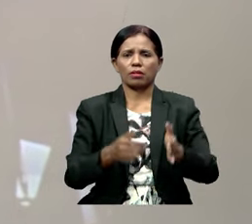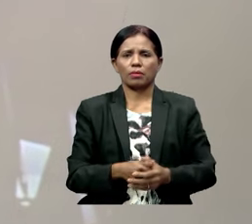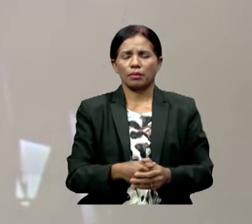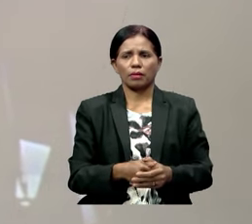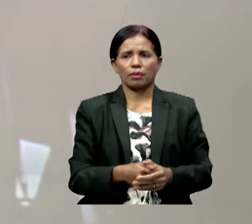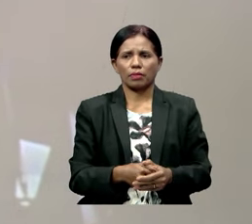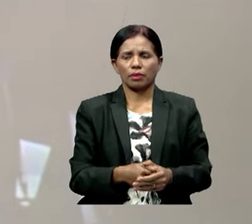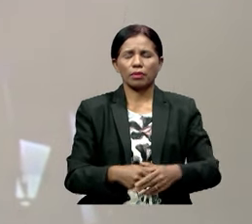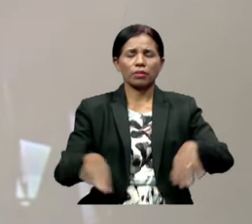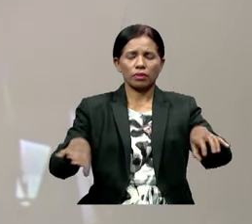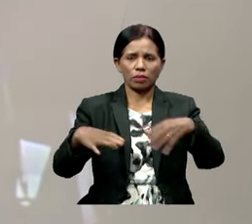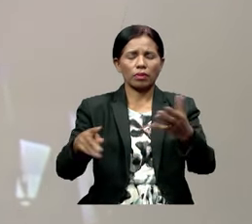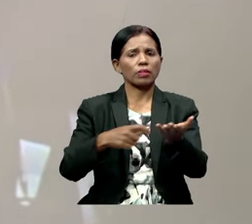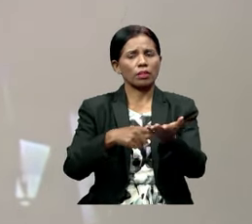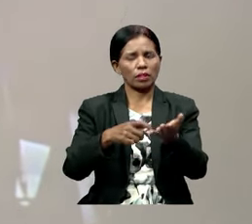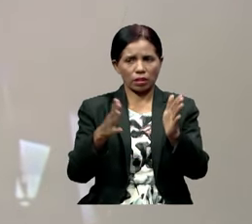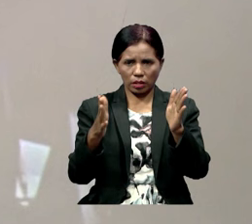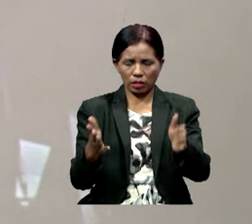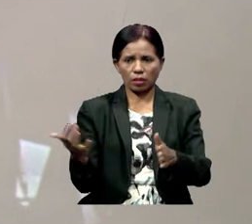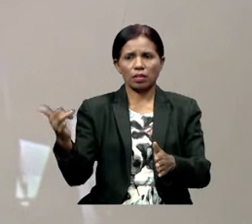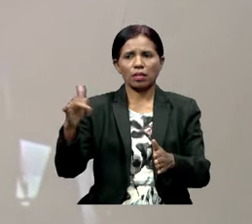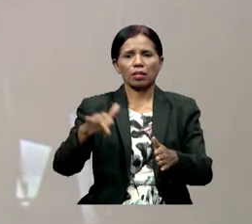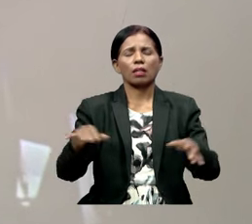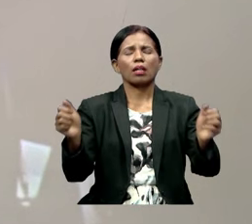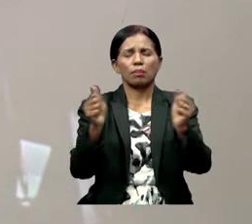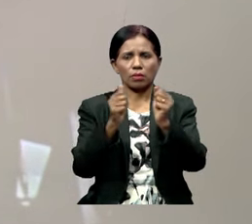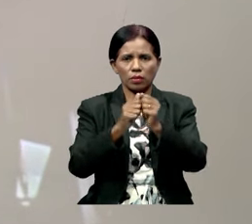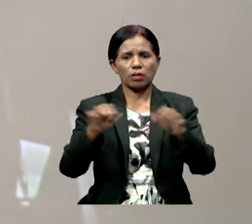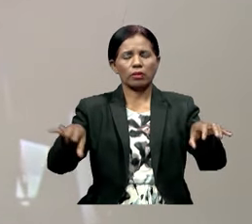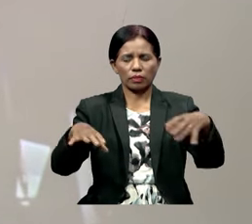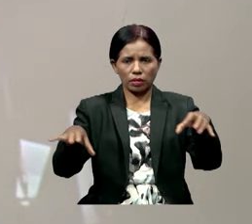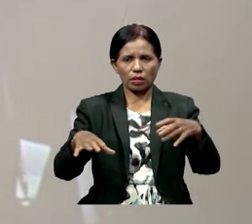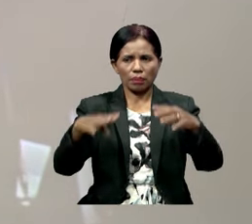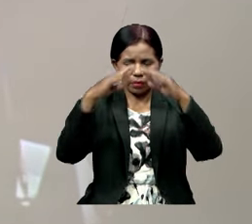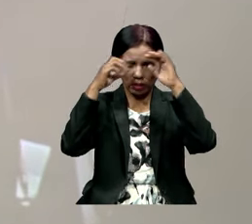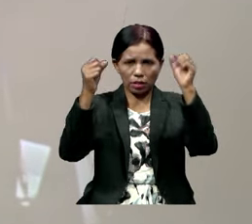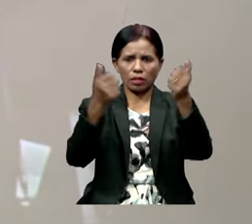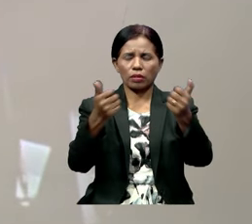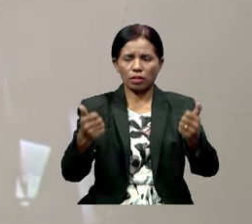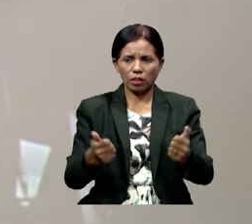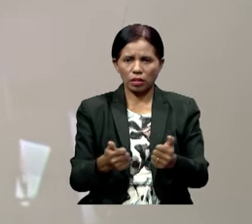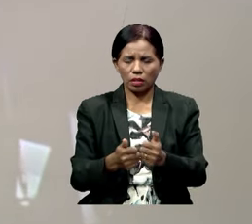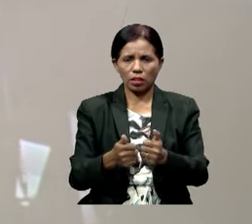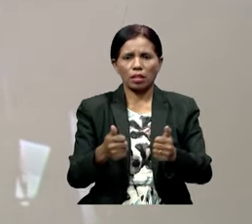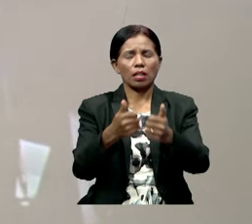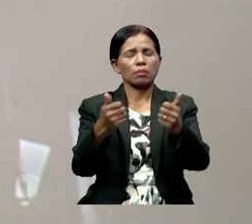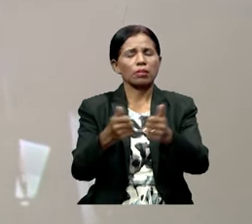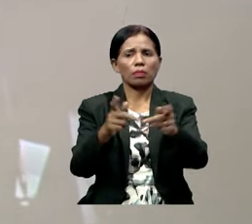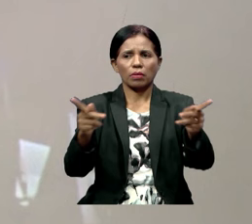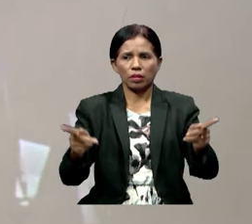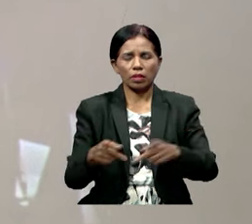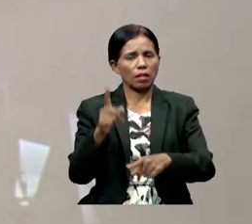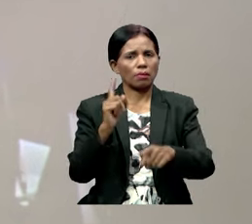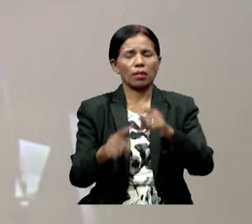E trabalho técnico será em relação à eleição presidente, autoridade e administrador pode ser labele